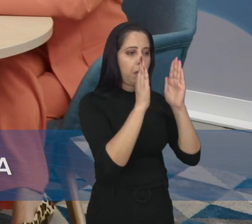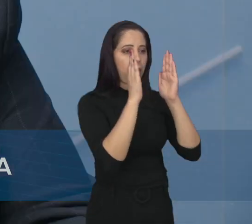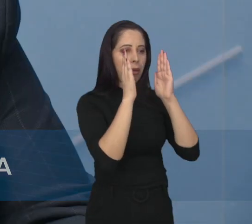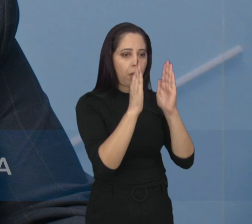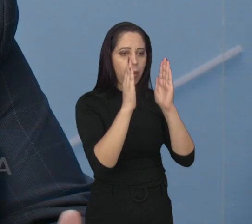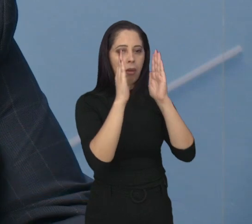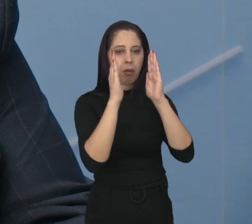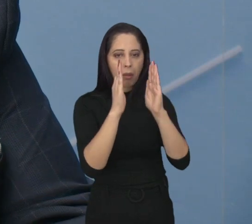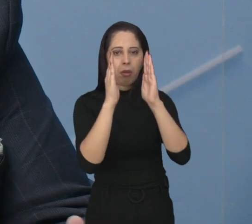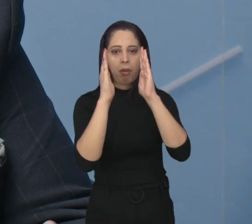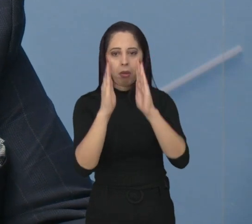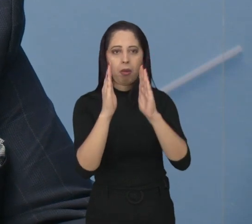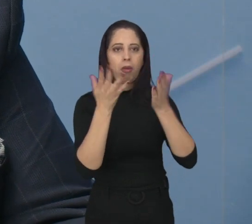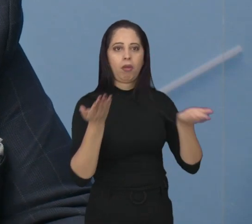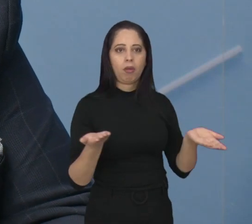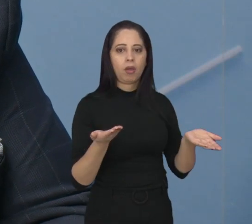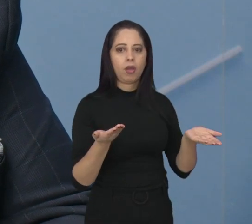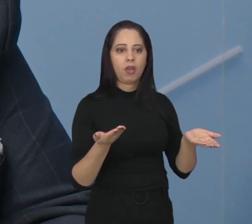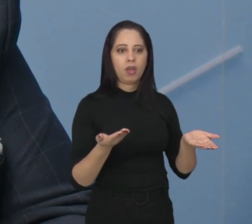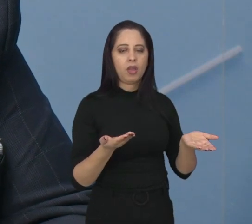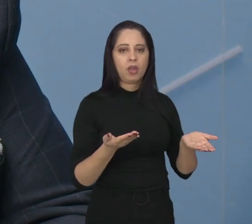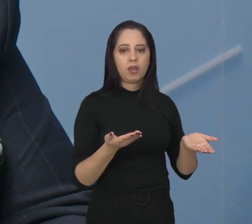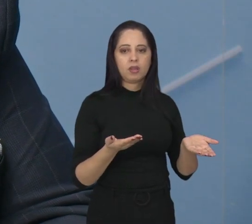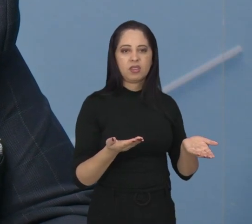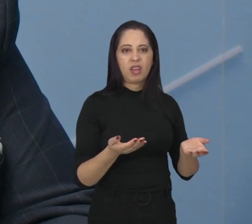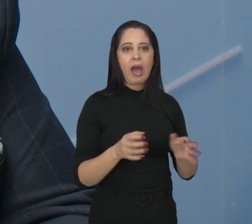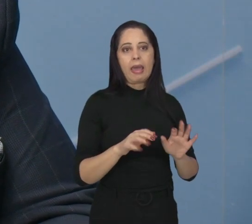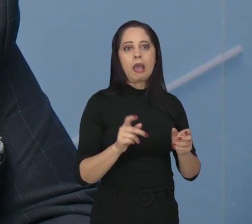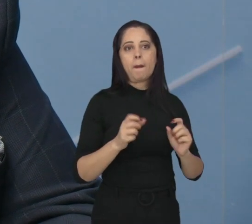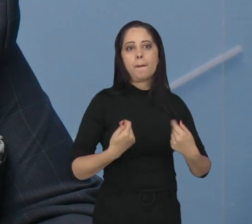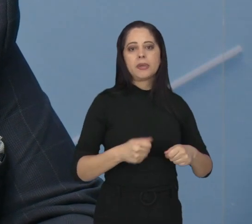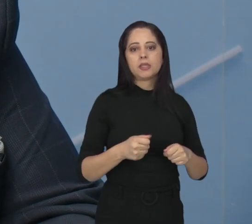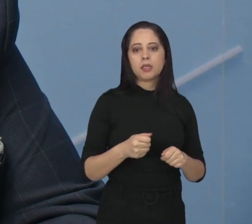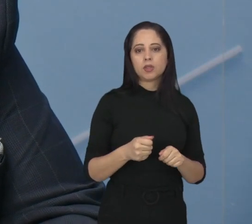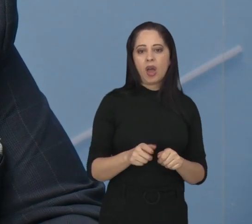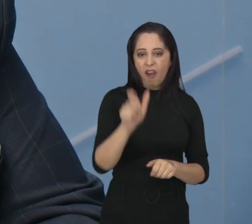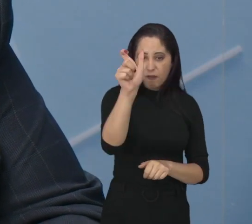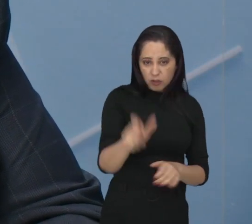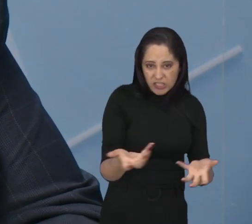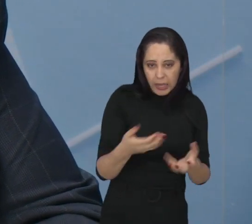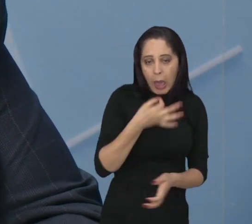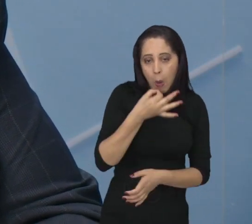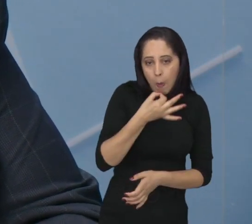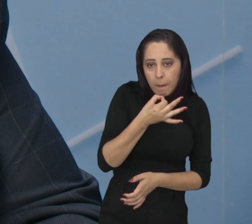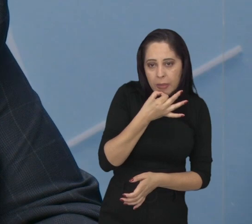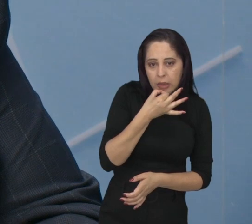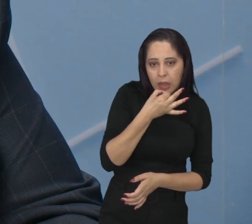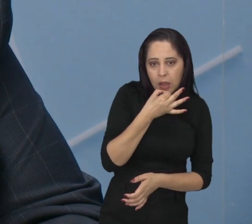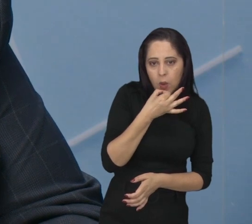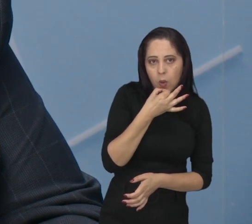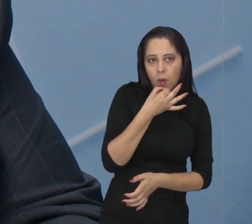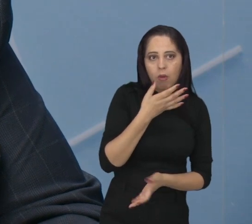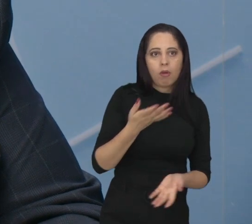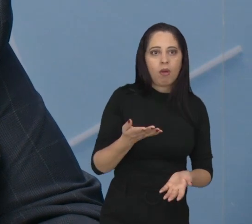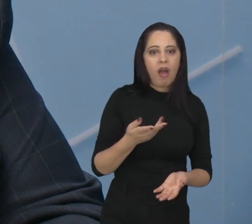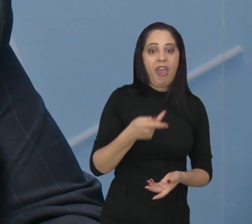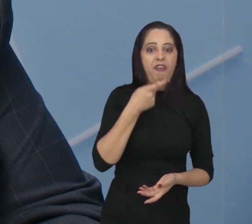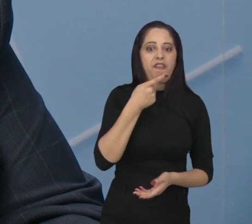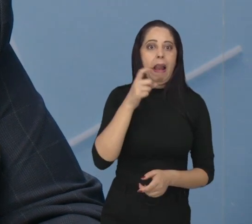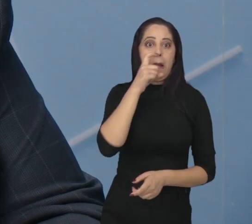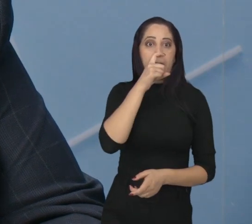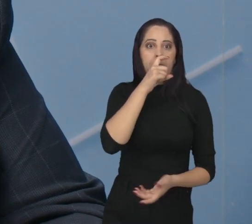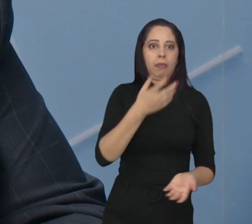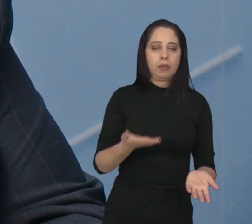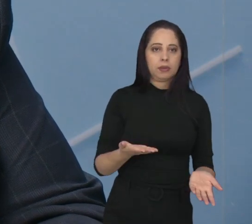ou você diz aquilo que eu quero ouvir, senão você não serve para mim. Mas de repente você tem aquela pessoa que trabalha na